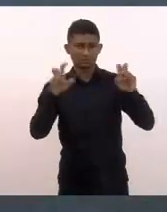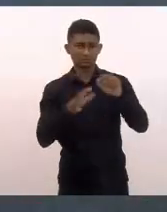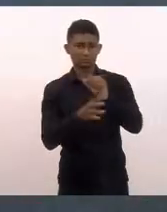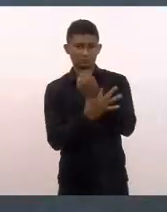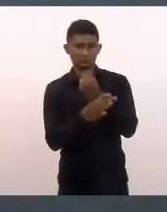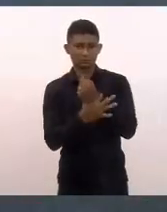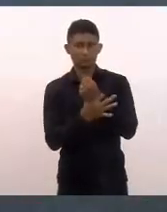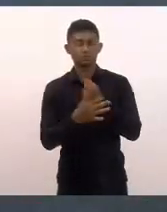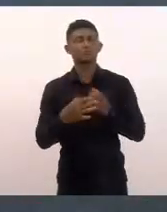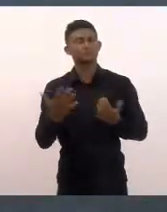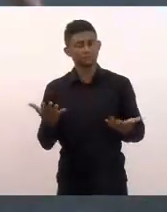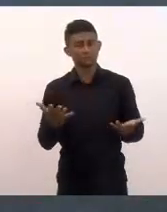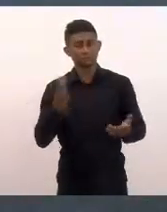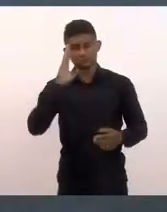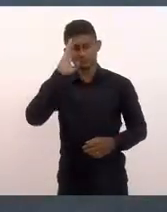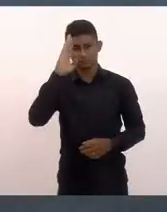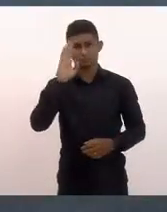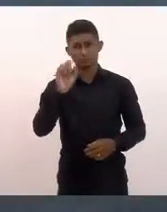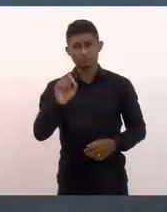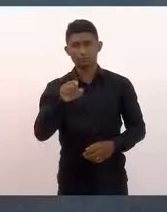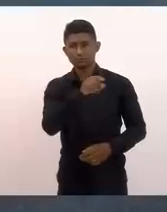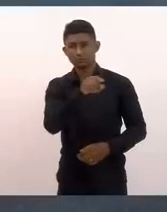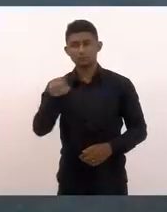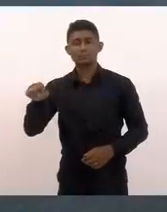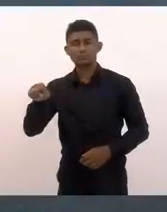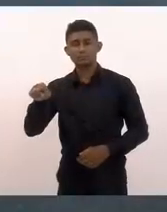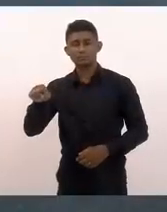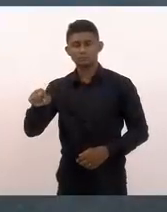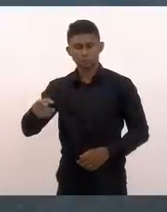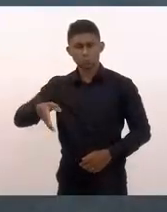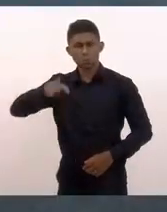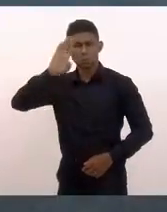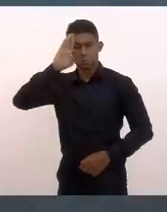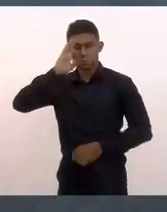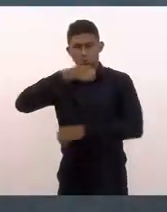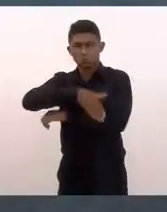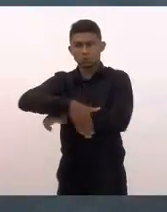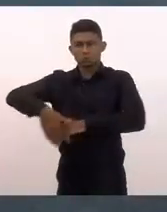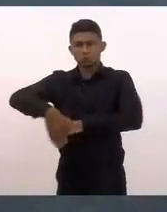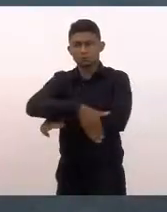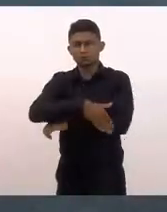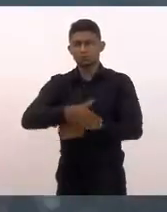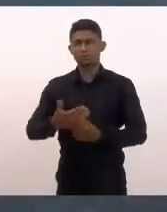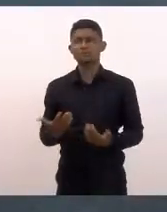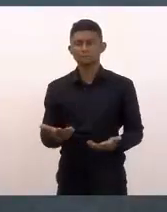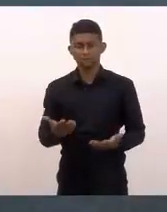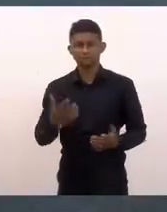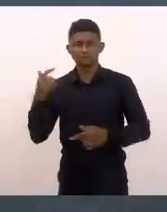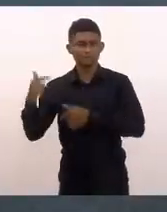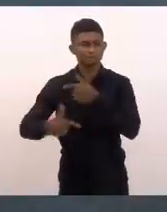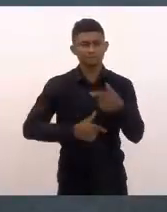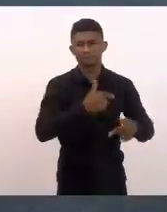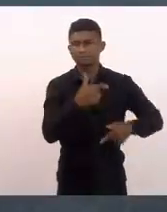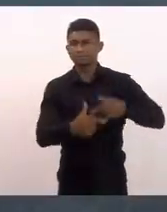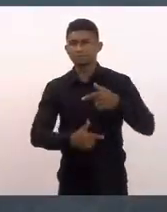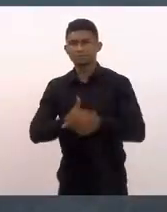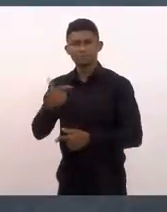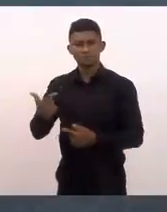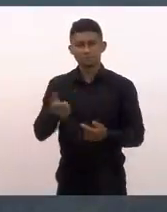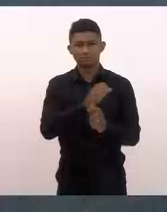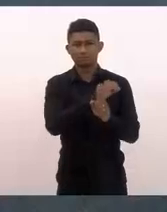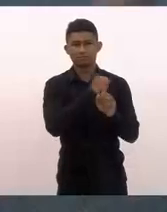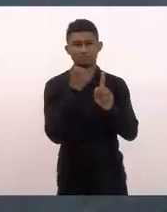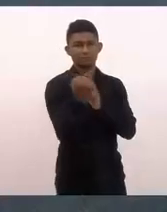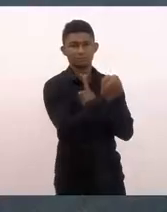falando principalmente do soldado, do cabo e do sargento, dos praças, por esses que estão na rua, que colocam a cara a tapa, que defendem a